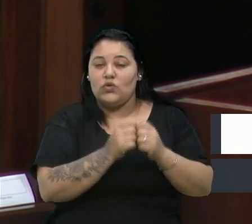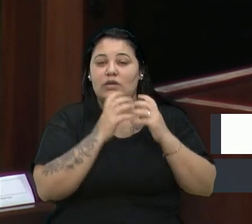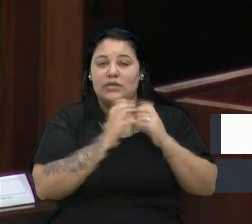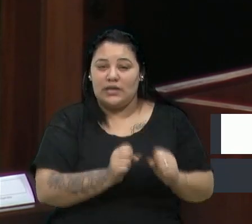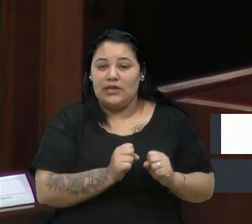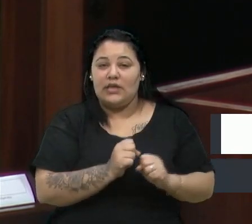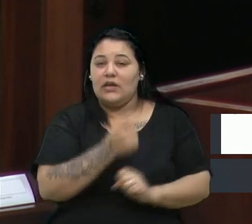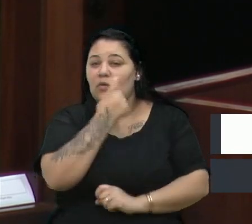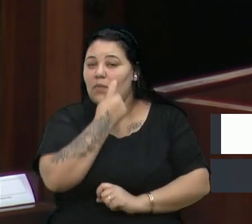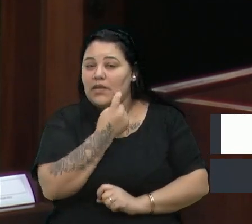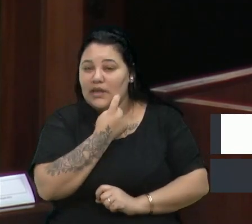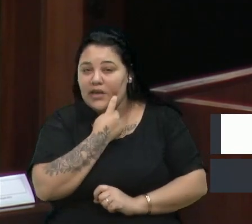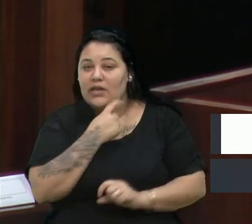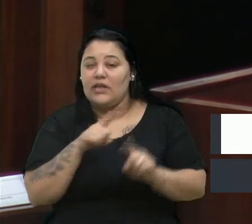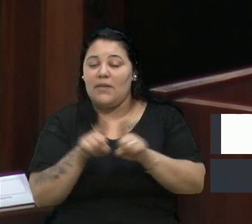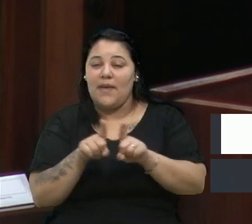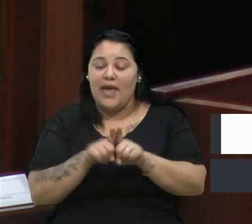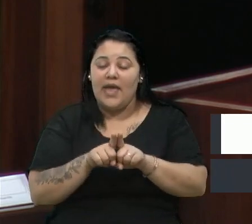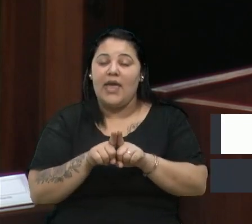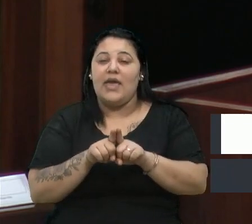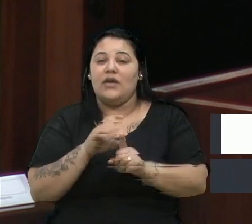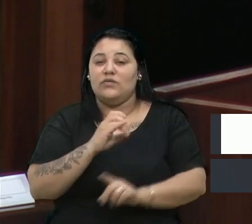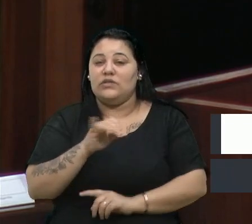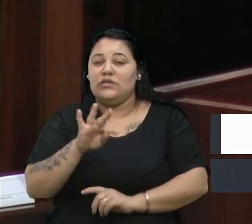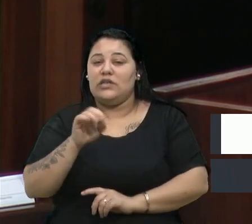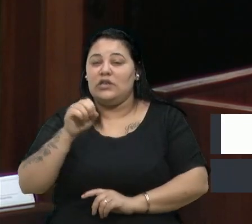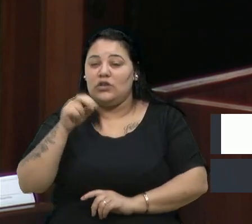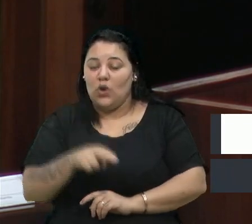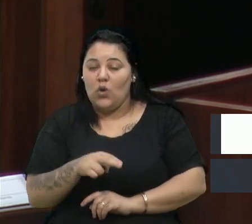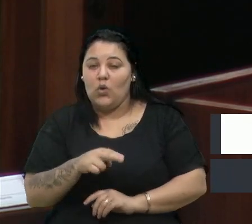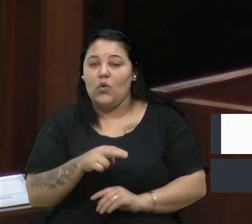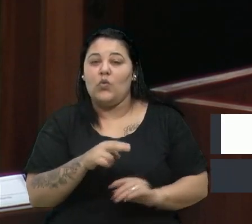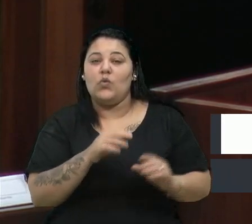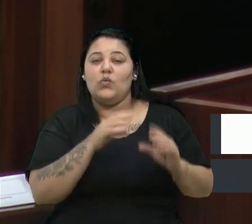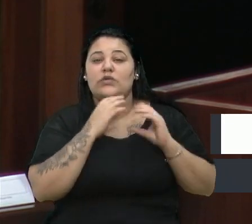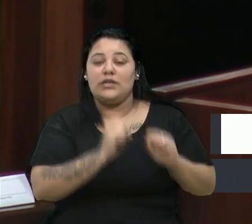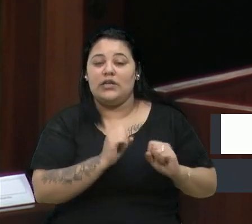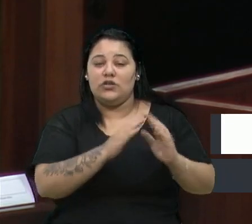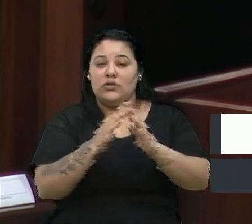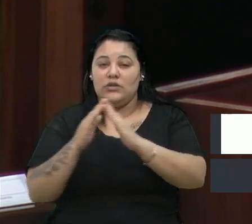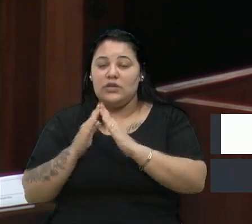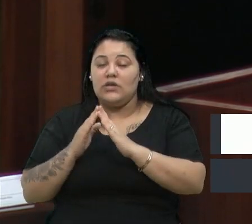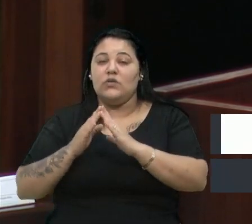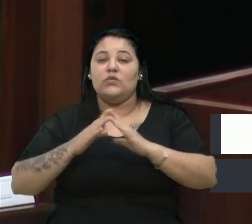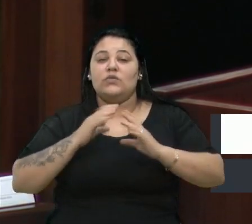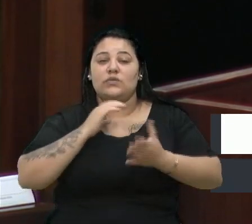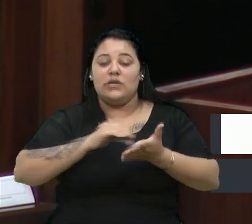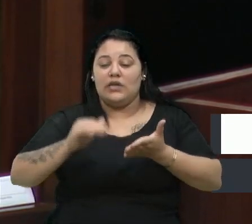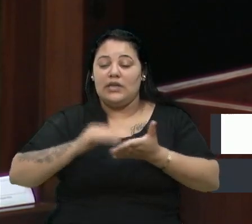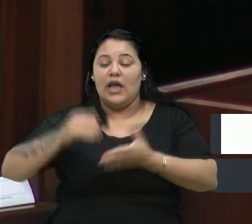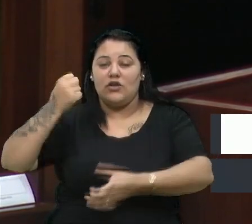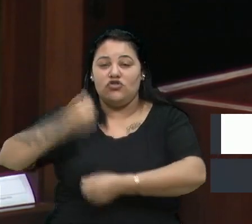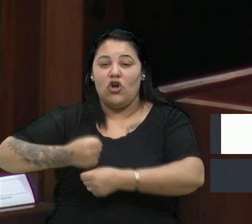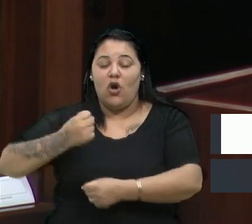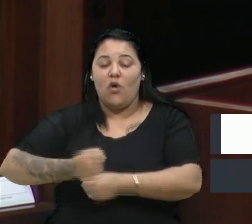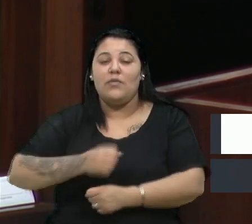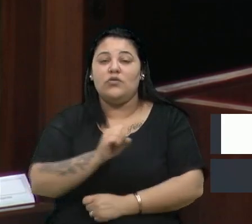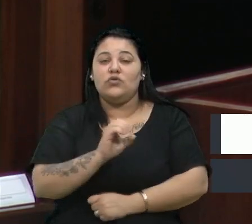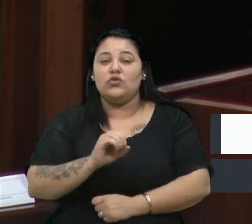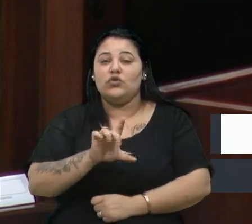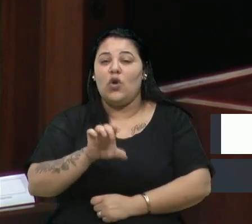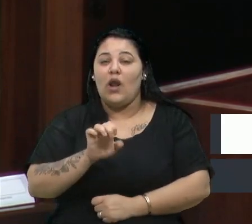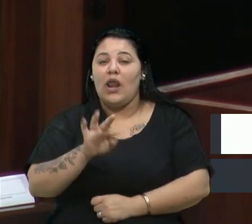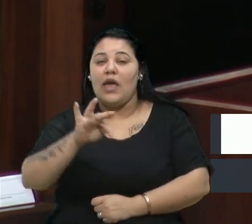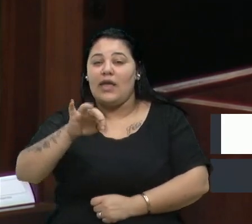Moleque, na Secretaria de Habitação, do secretário de Obras Solete. Então, isso está se encaminhando para que os